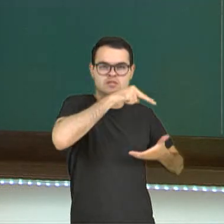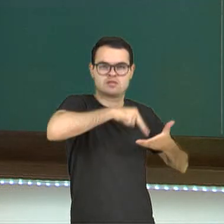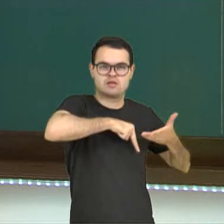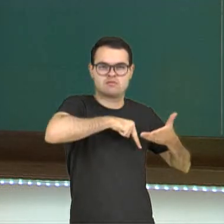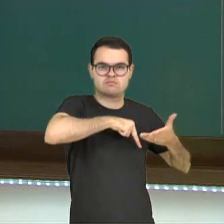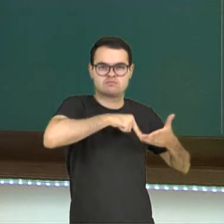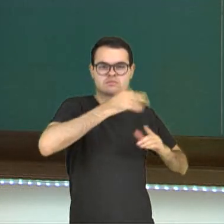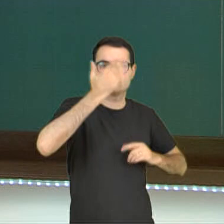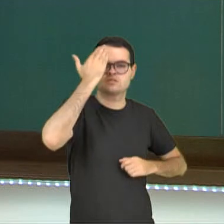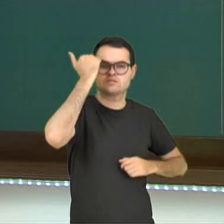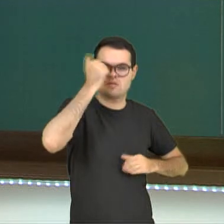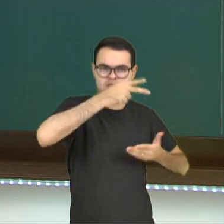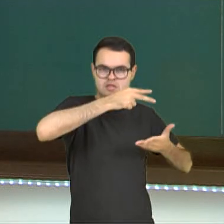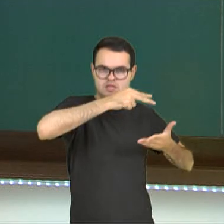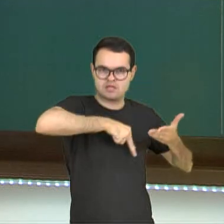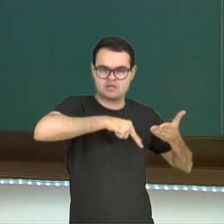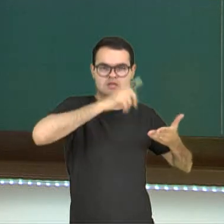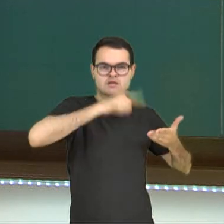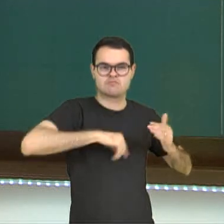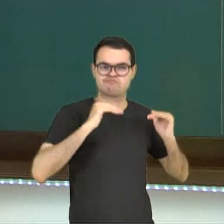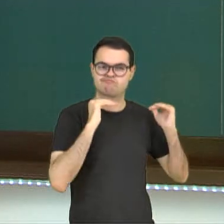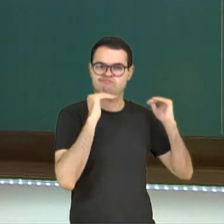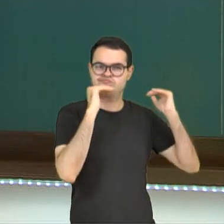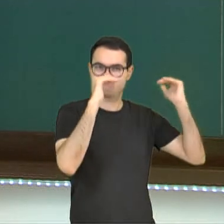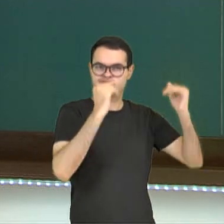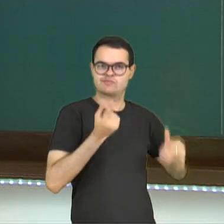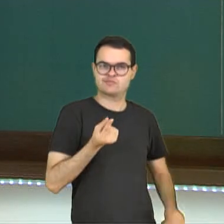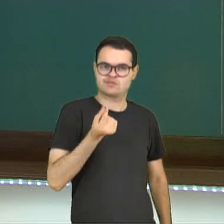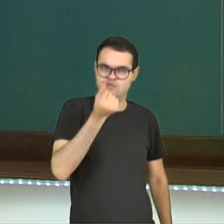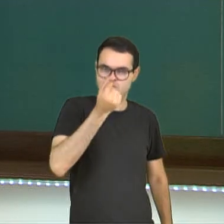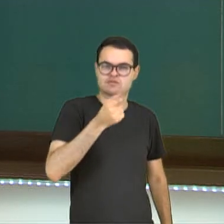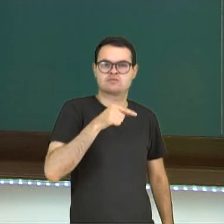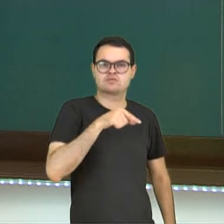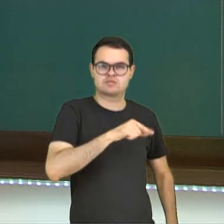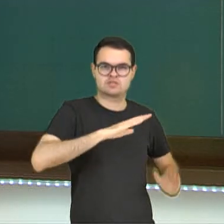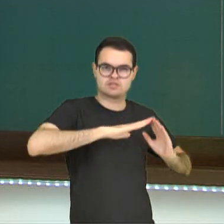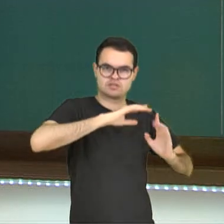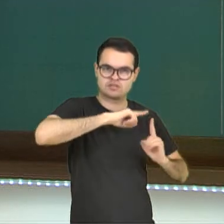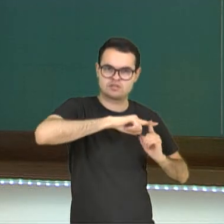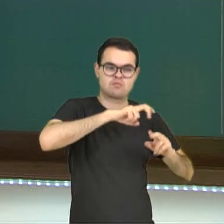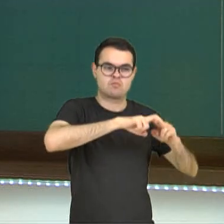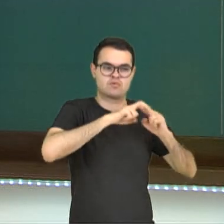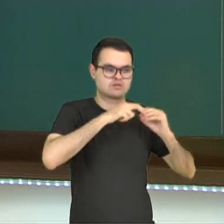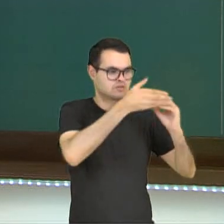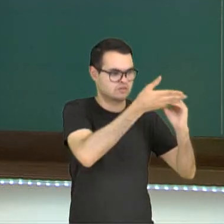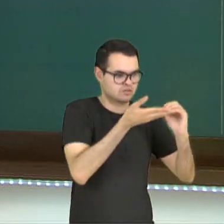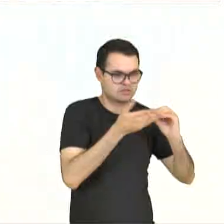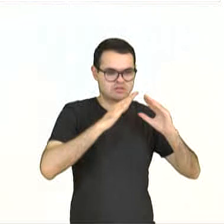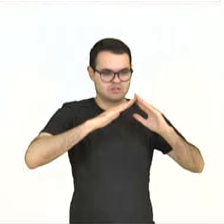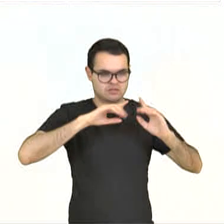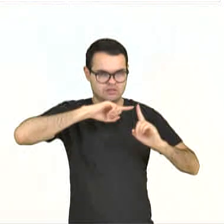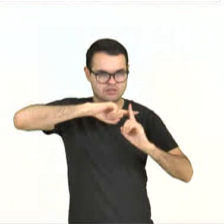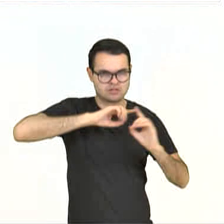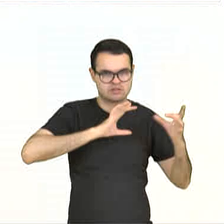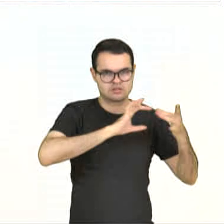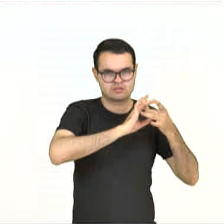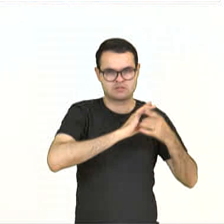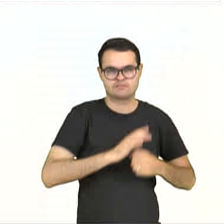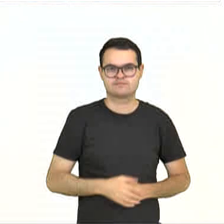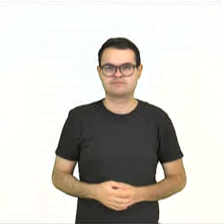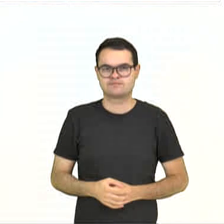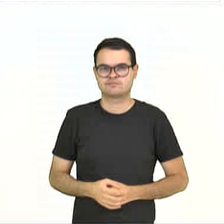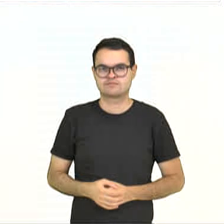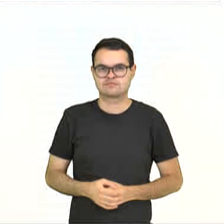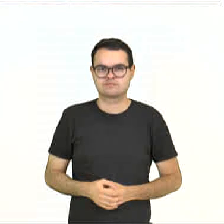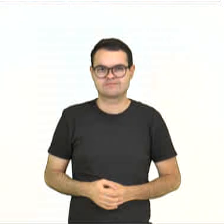Então, quem sabia ler eram os nobres e a igreja. Tá? Por isso a união do Estado e igreja. Somente a